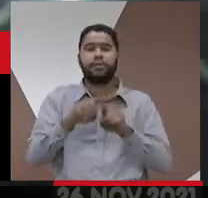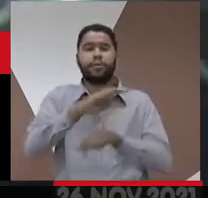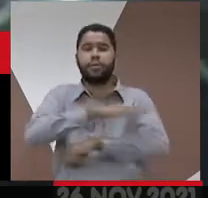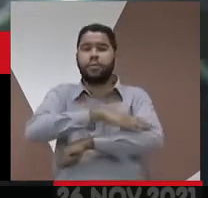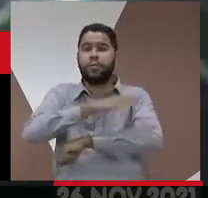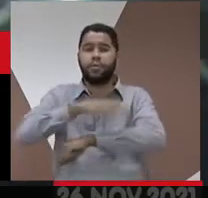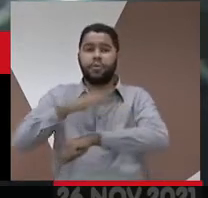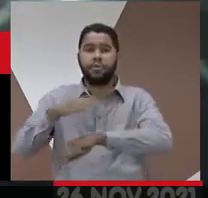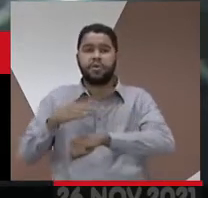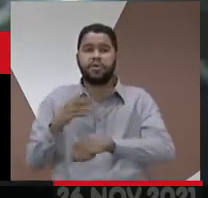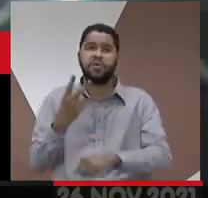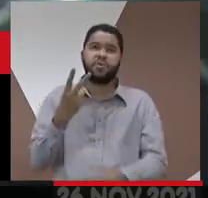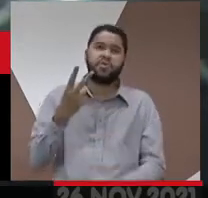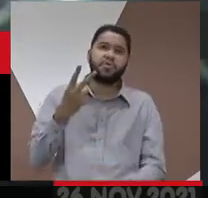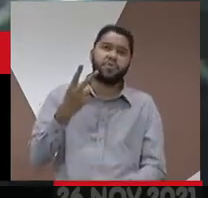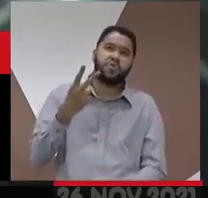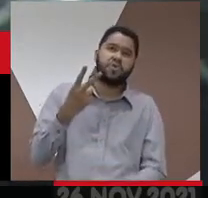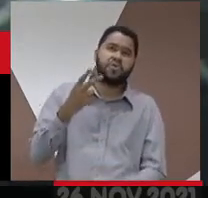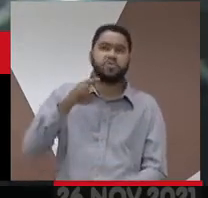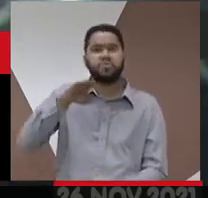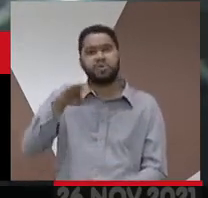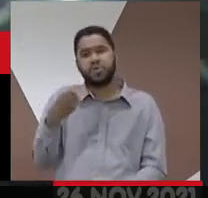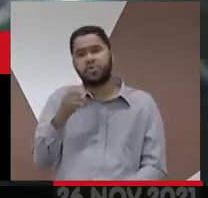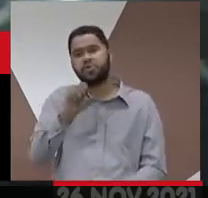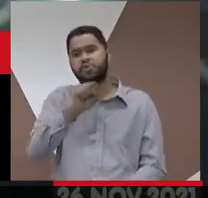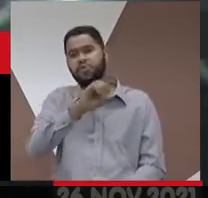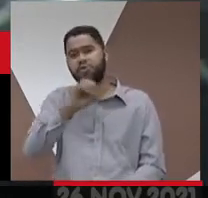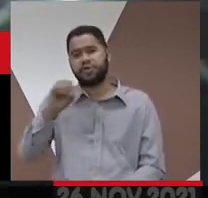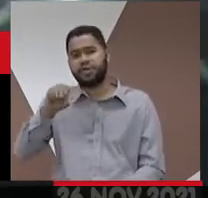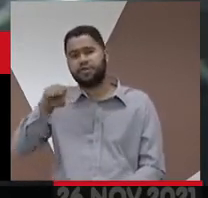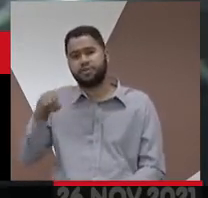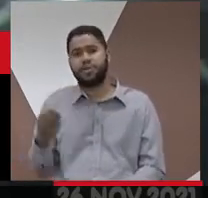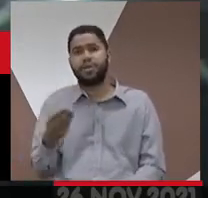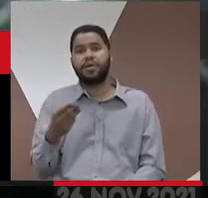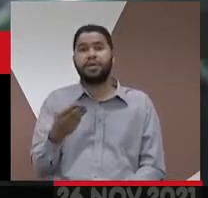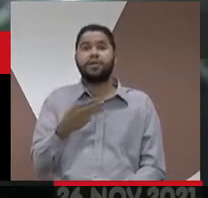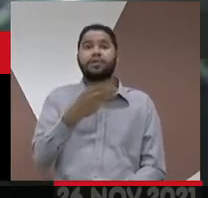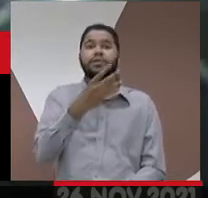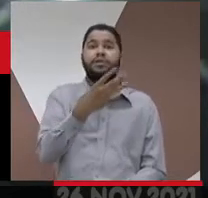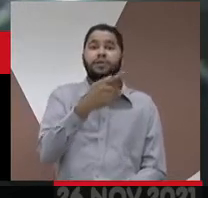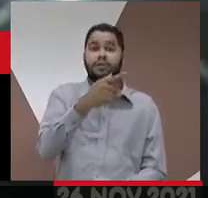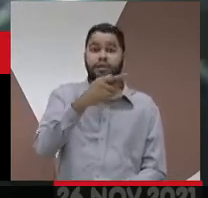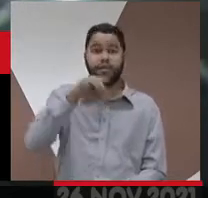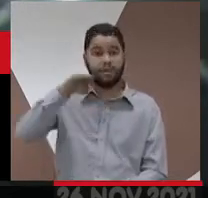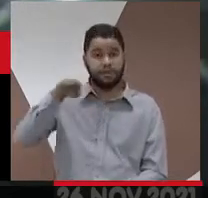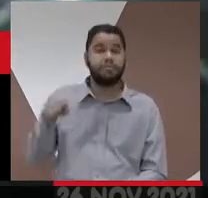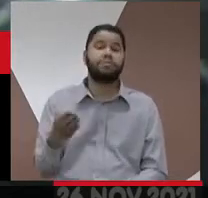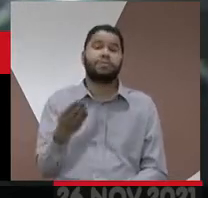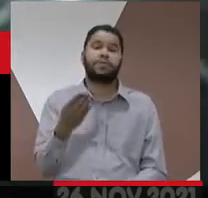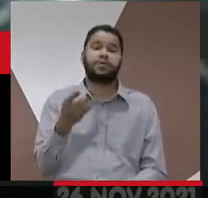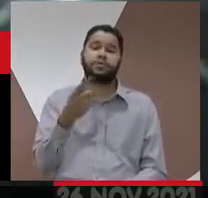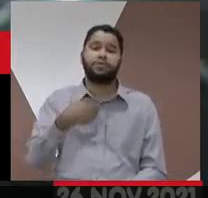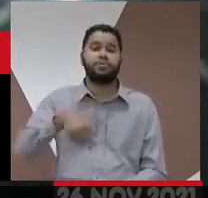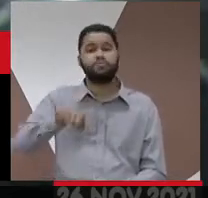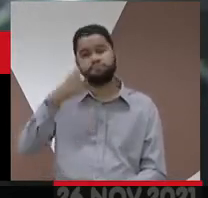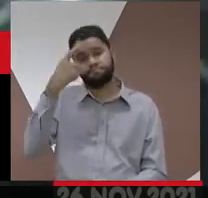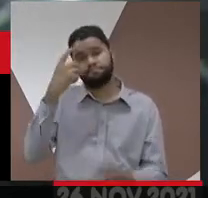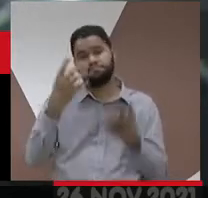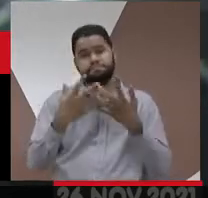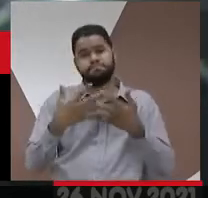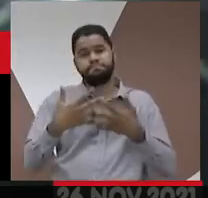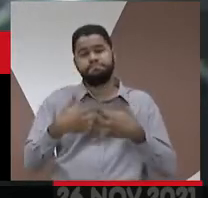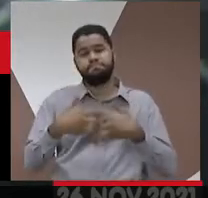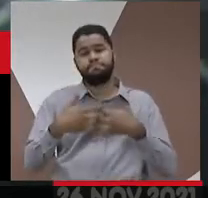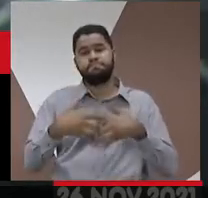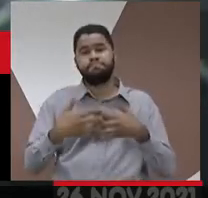ficar uns 2.800. Para quem recebeu 37 bi, nós consideramos